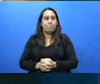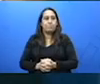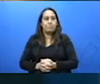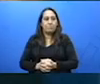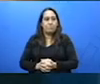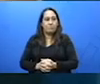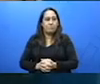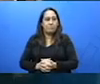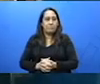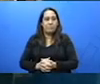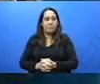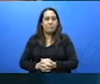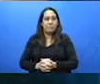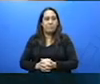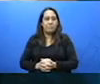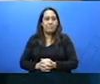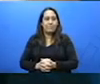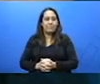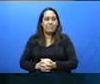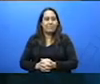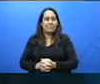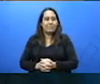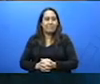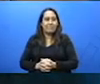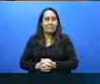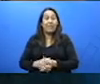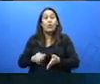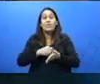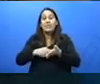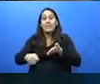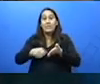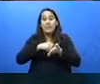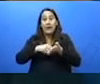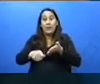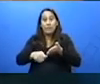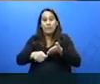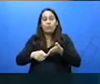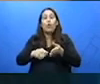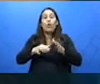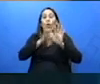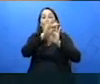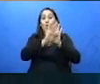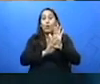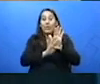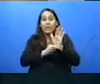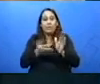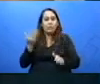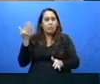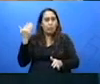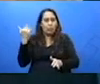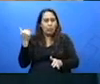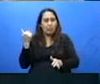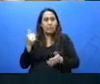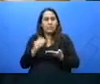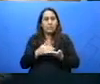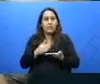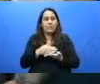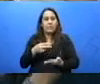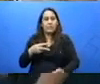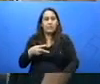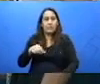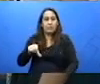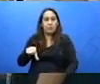escrever, não. Nós já grifamos, ó, já está lá no começo, na página